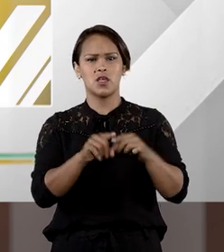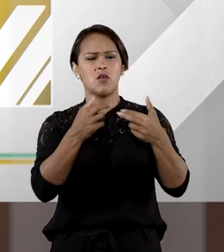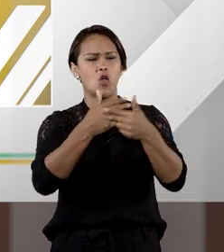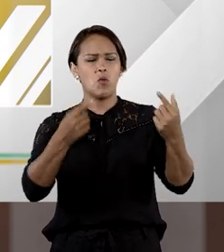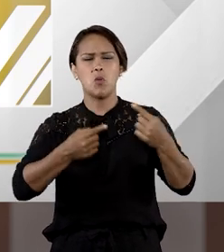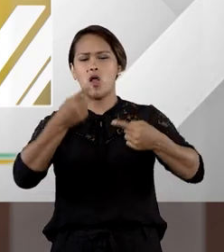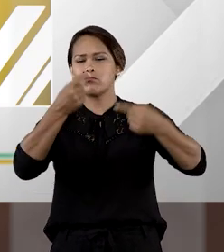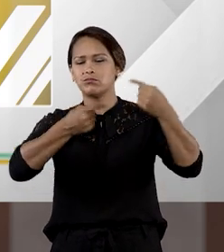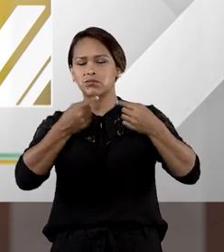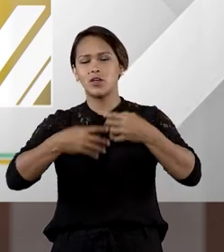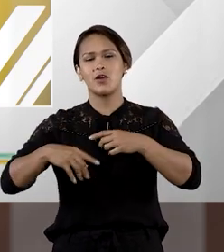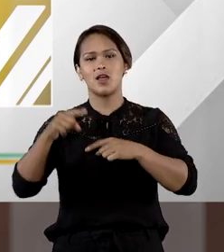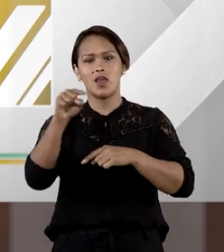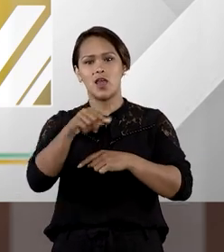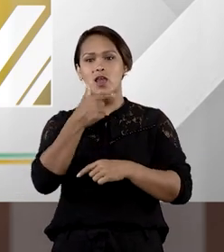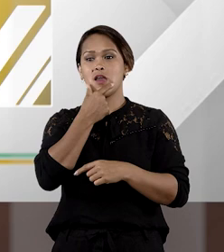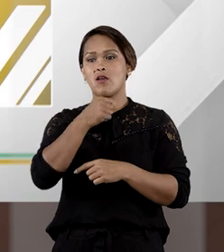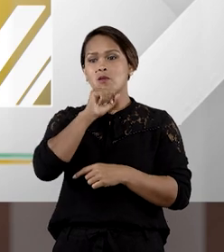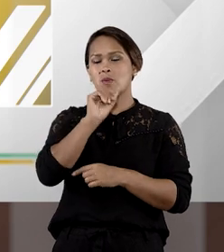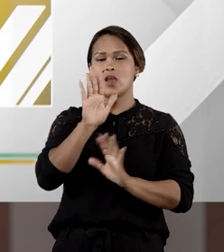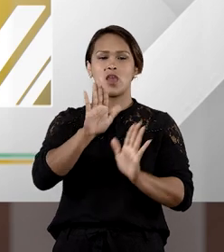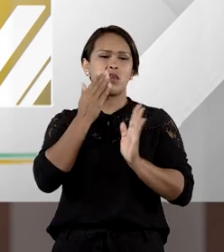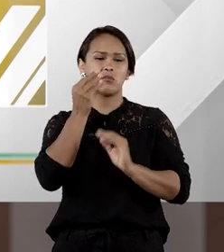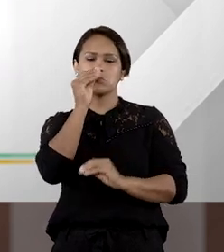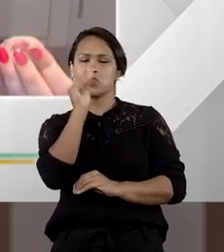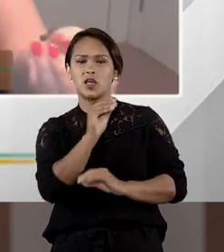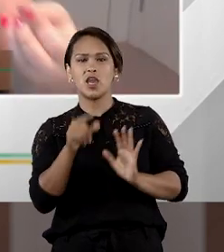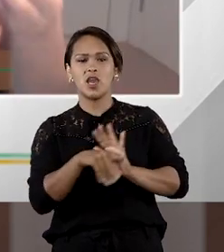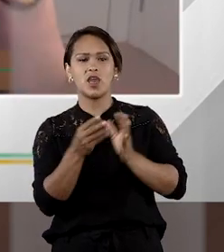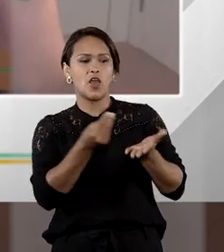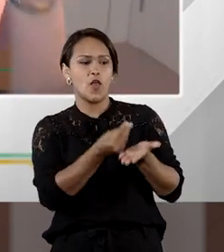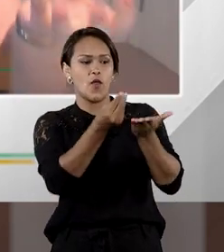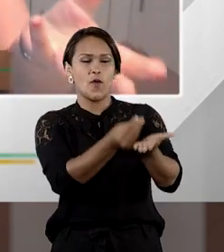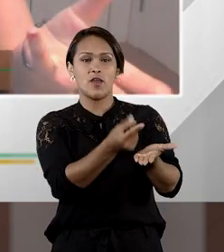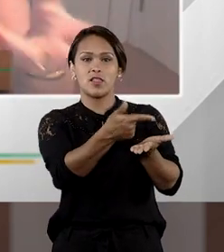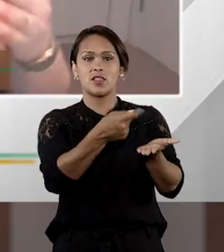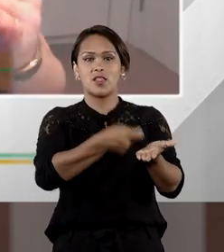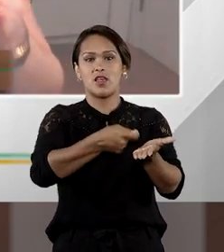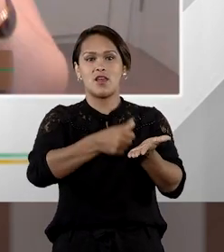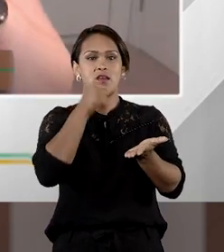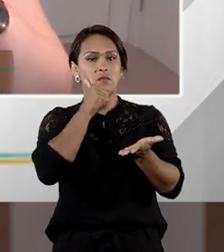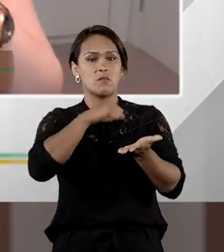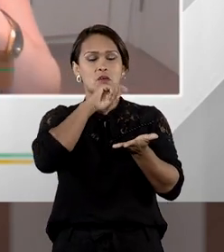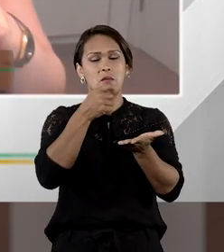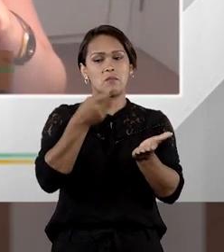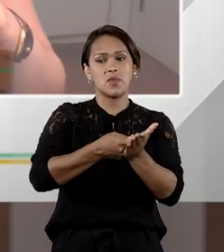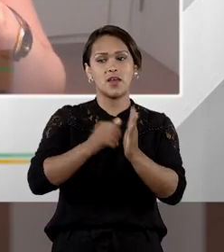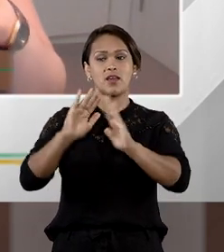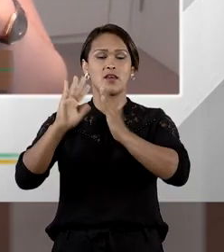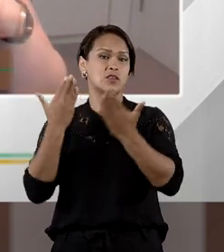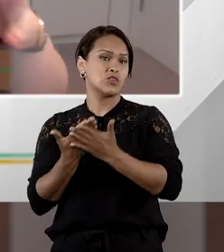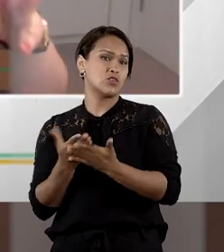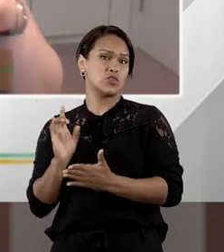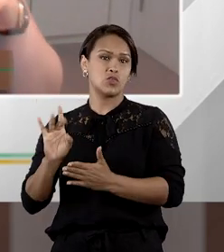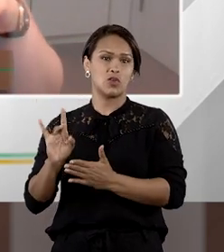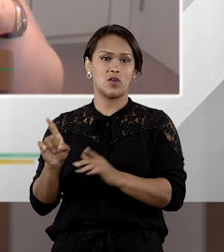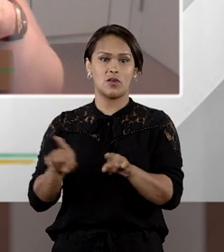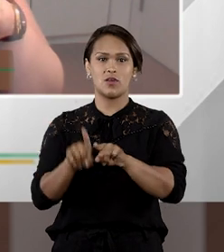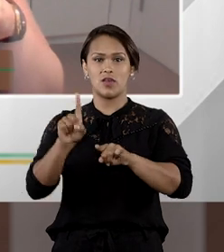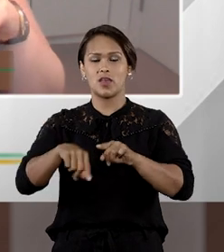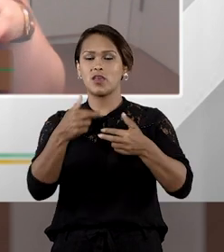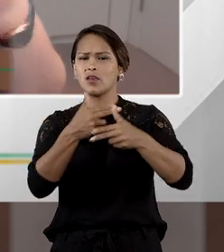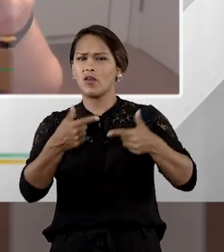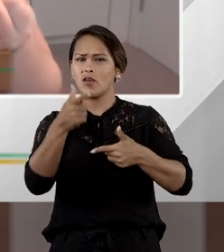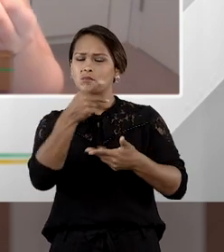muita polêmica. Às vezes o pai da criança diz, eu não quero entregar o valor na mão da mãe, eu prefiro pagar a escola. E